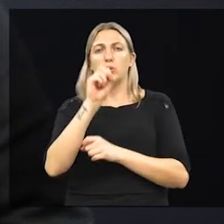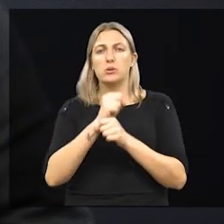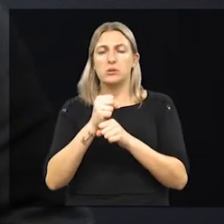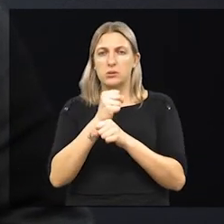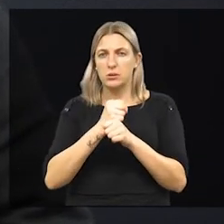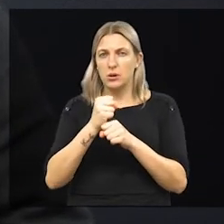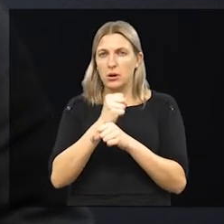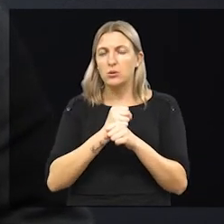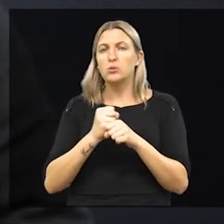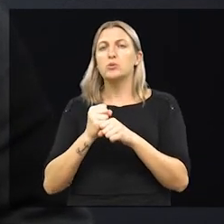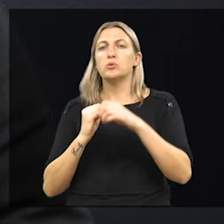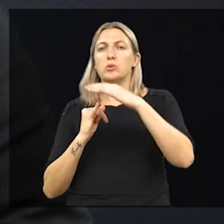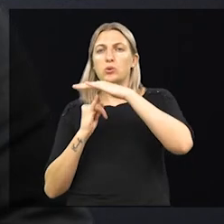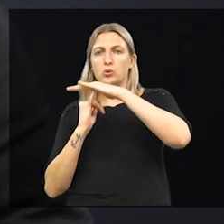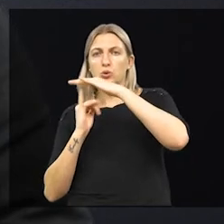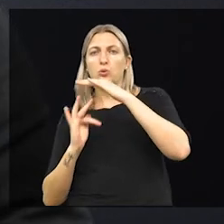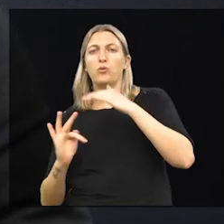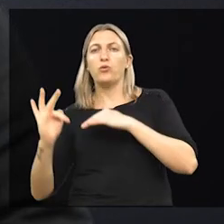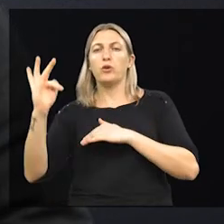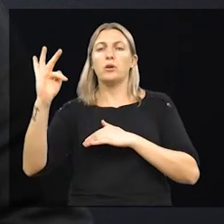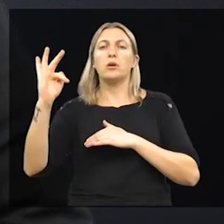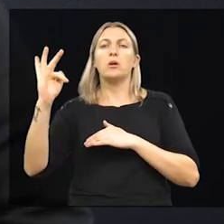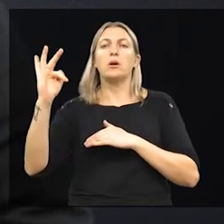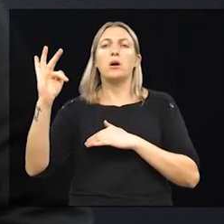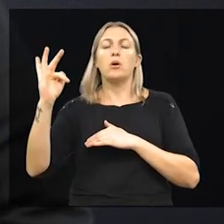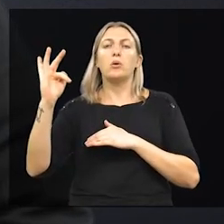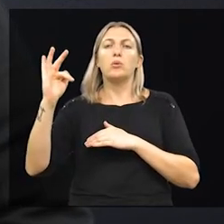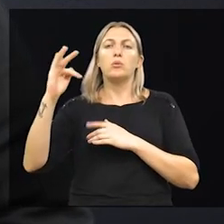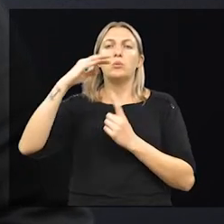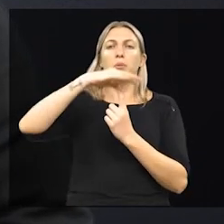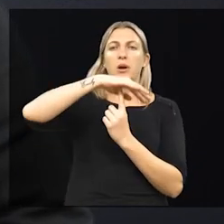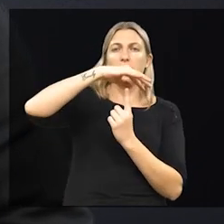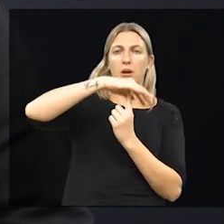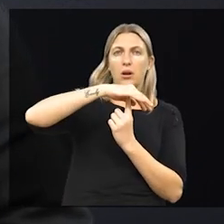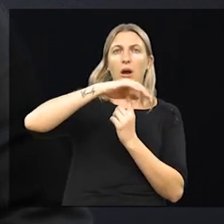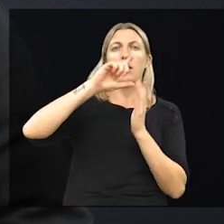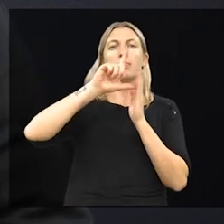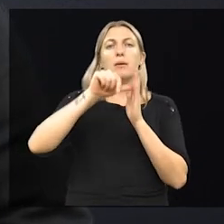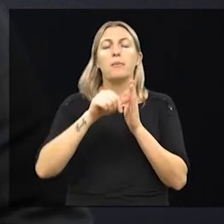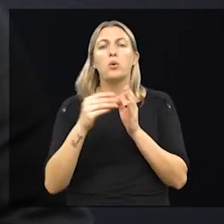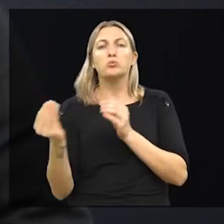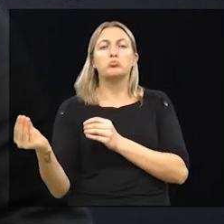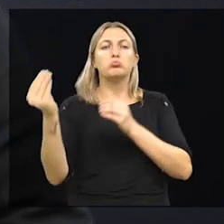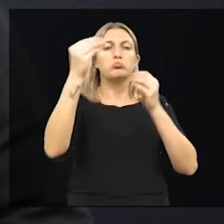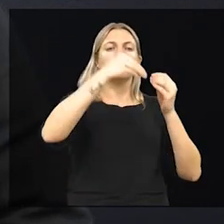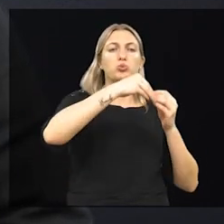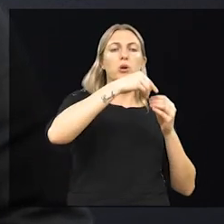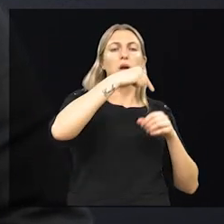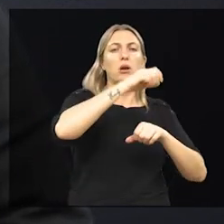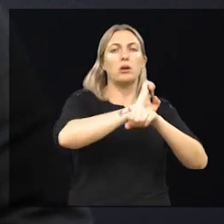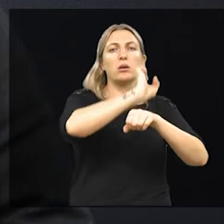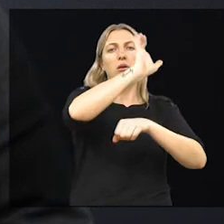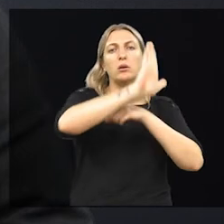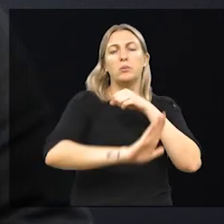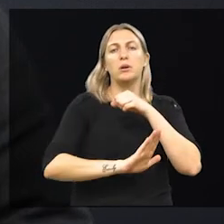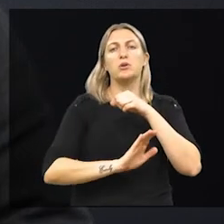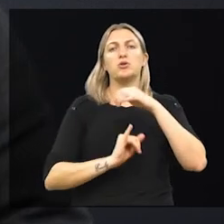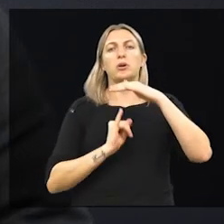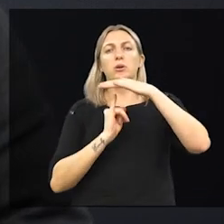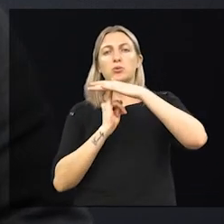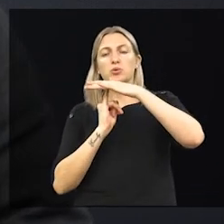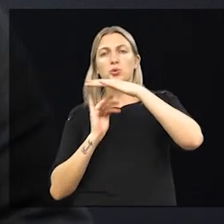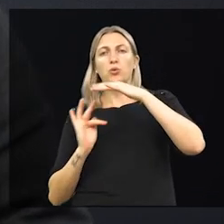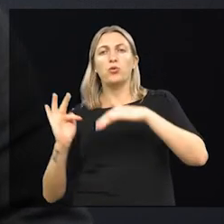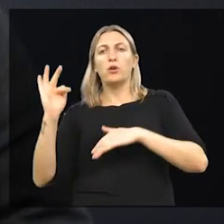investir no instituto federal do rio grande do sul antes de ser transferida eu prestei